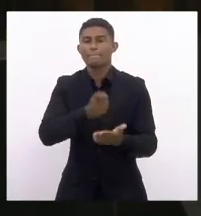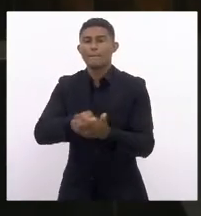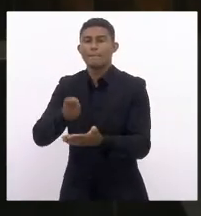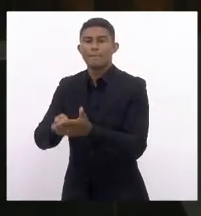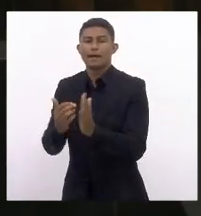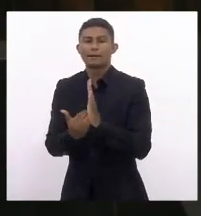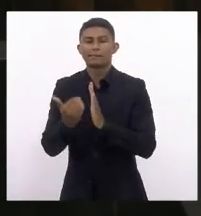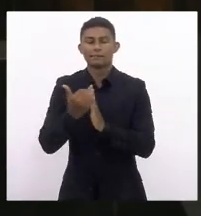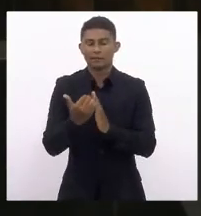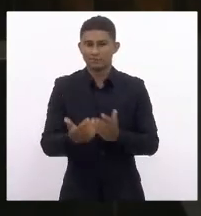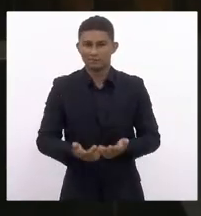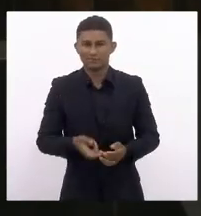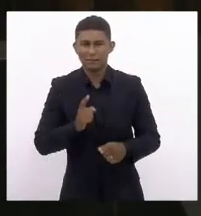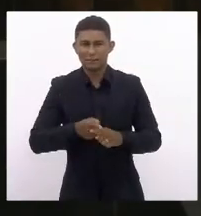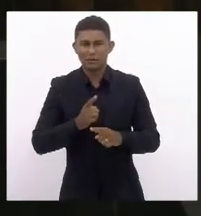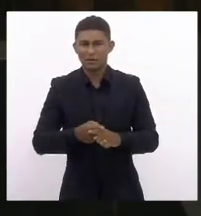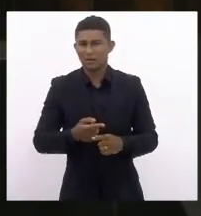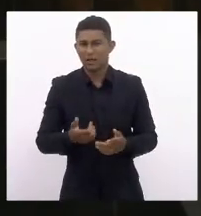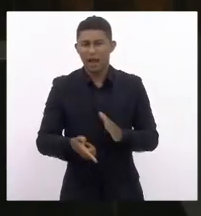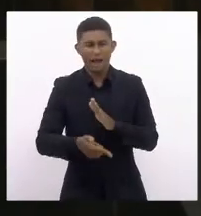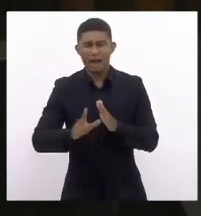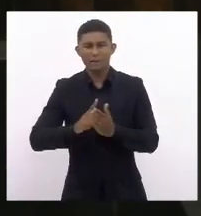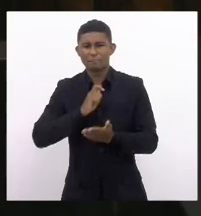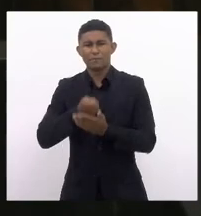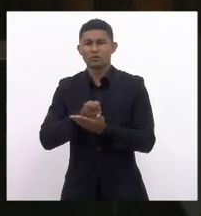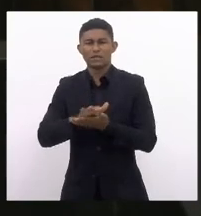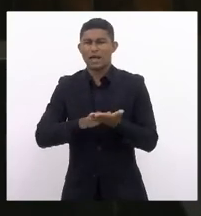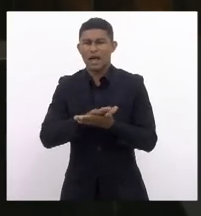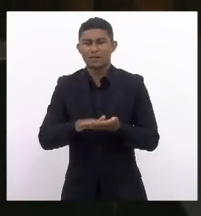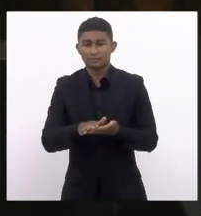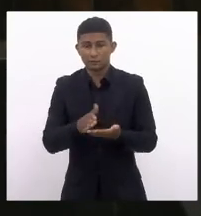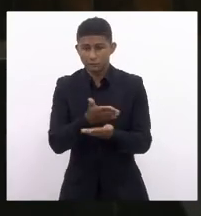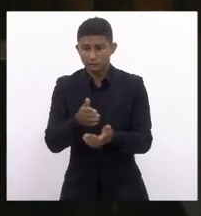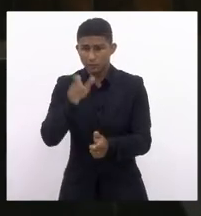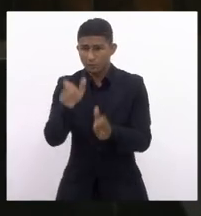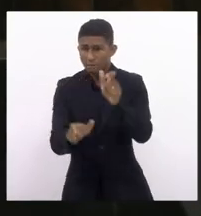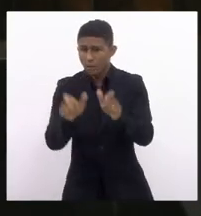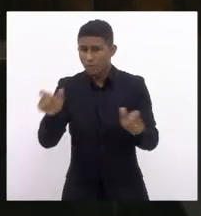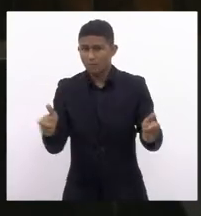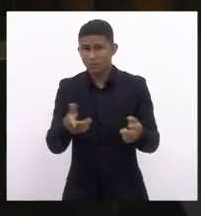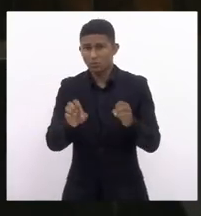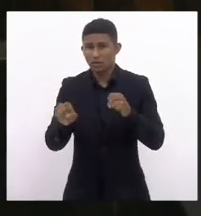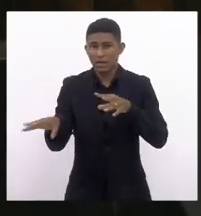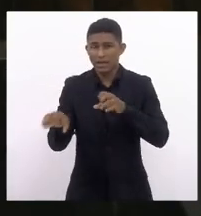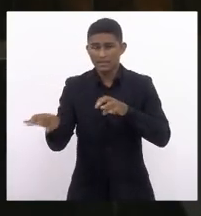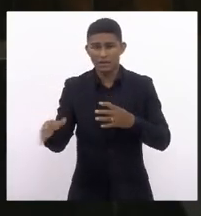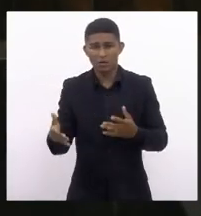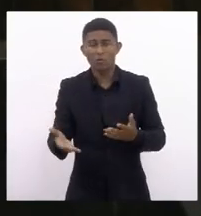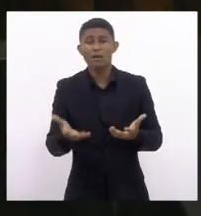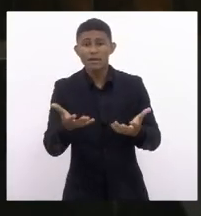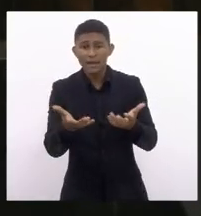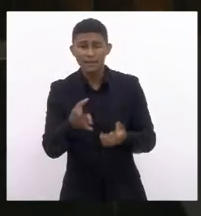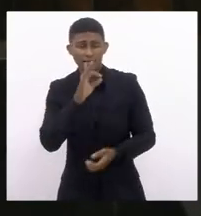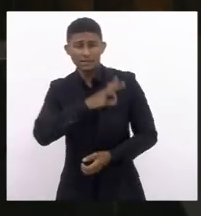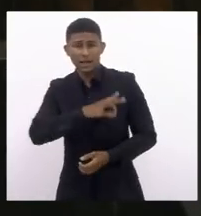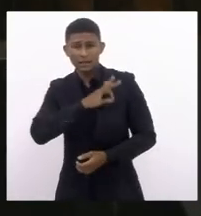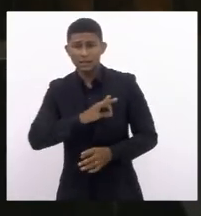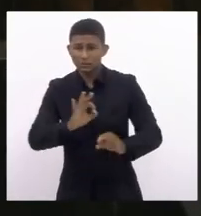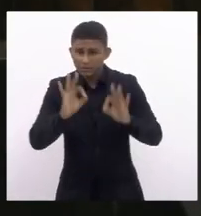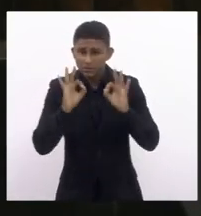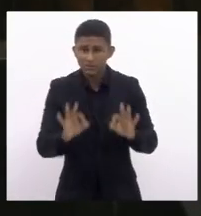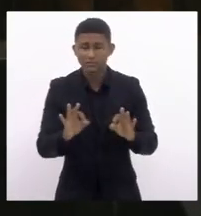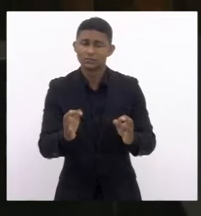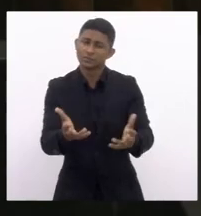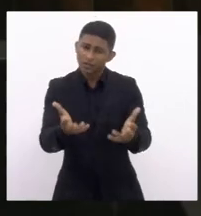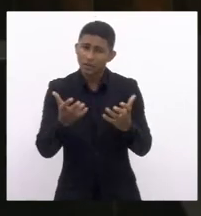O profissional da educação do Estado do Rio de Janeiro tem uma posição clara sobre isso. Ele não quer abono, ele quer salário. Ele quer que